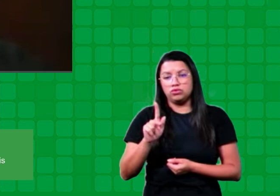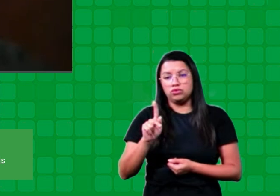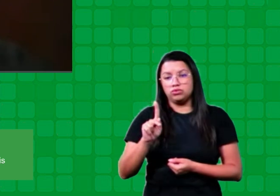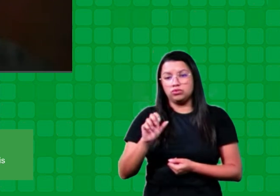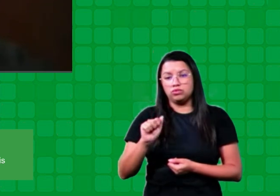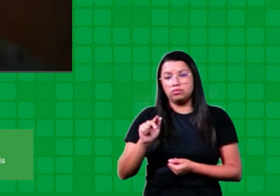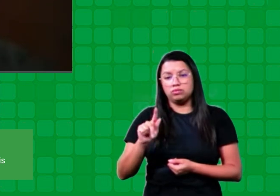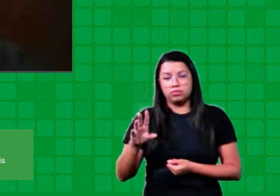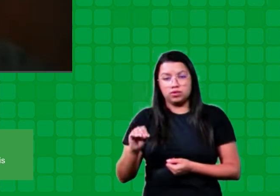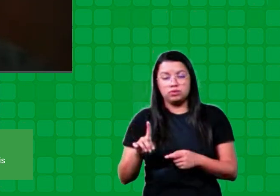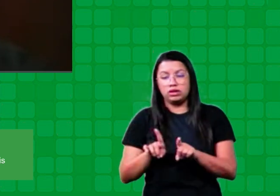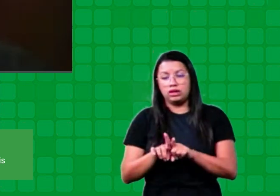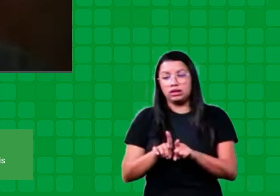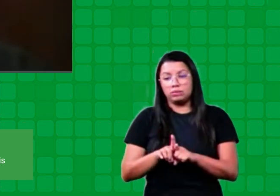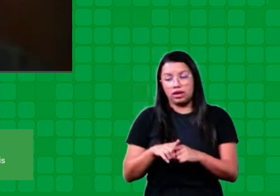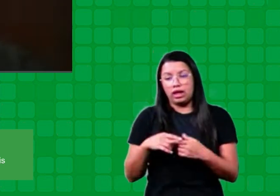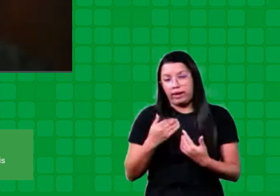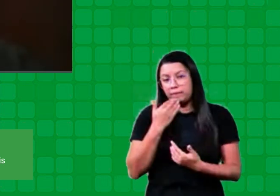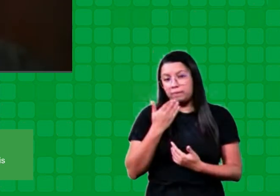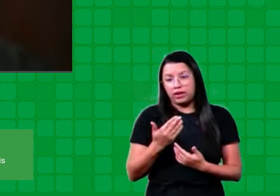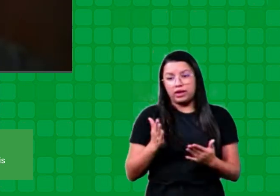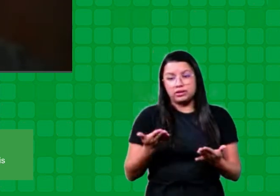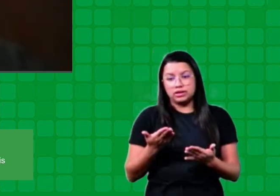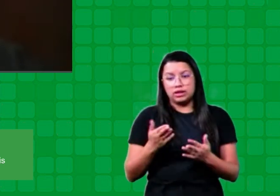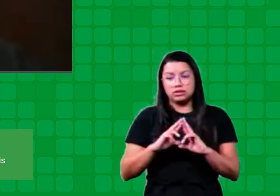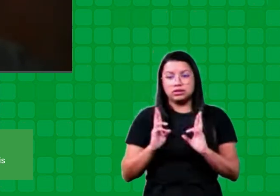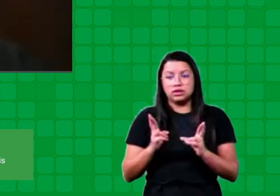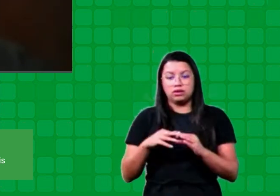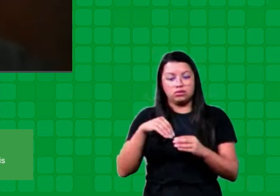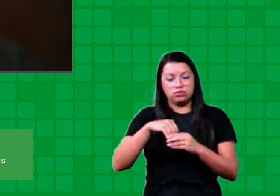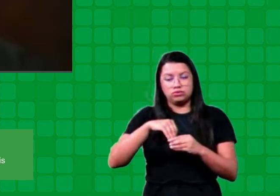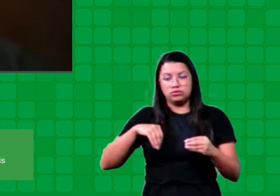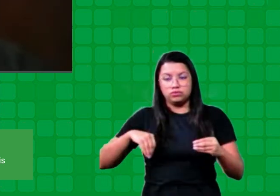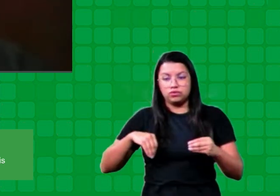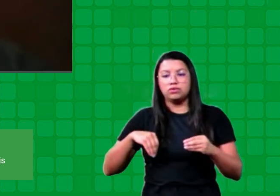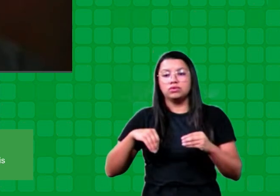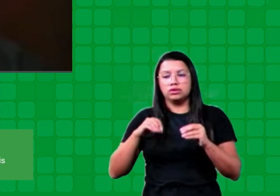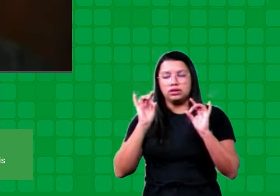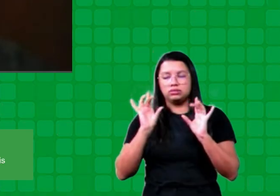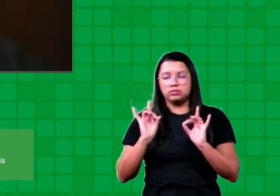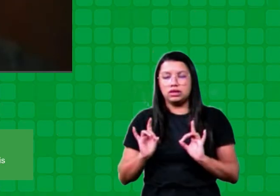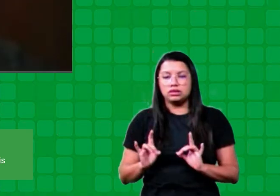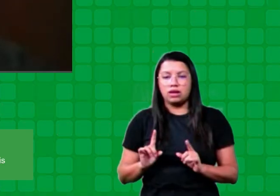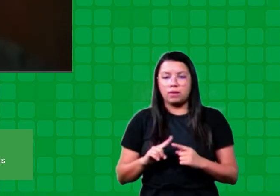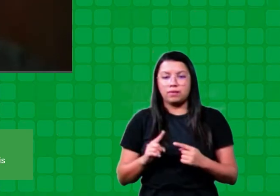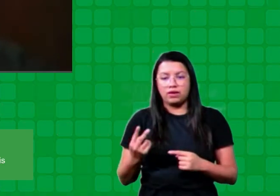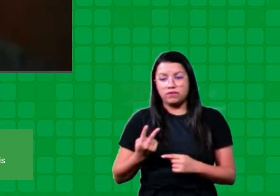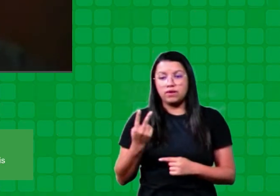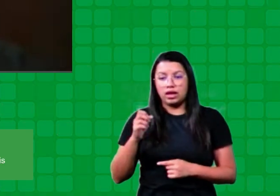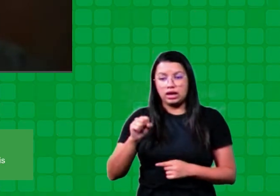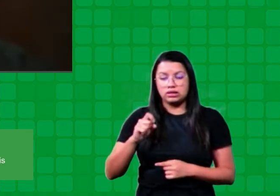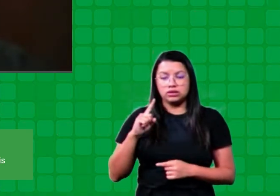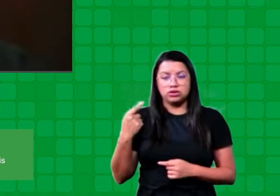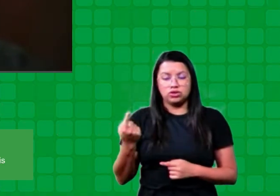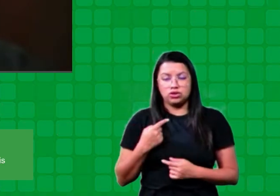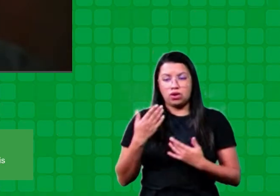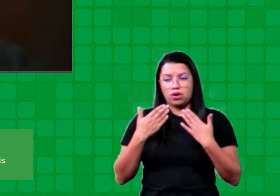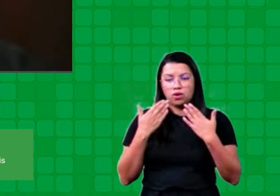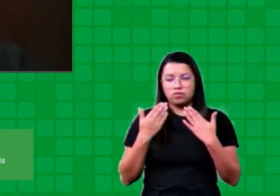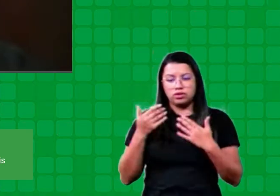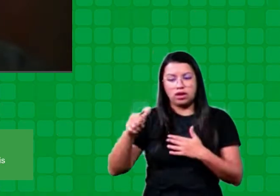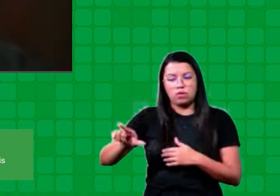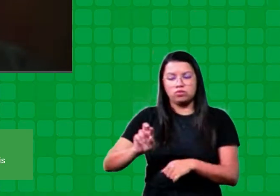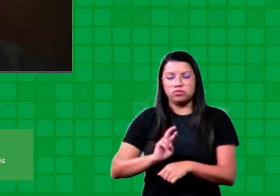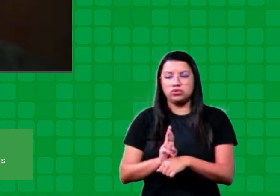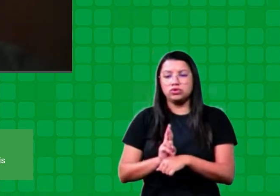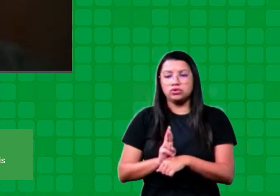que realmente se pede essas reuniões extraordinárias, mas vale a pena a gente conversar sim com os demais gestores